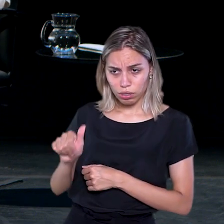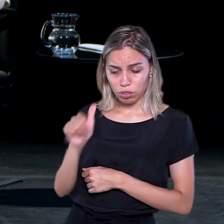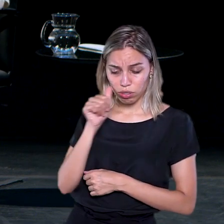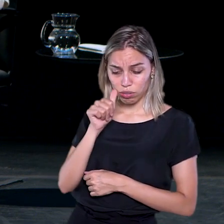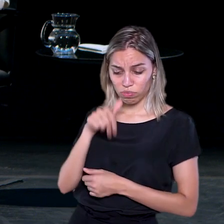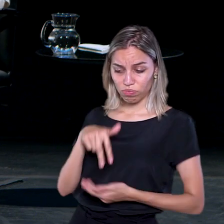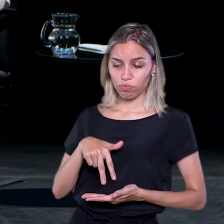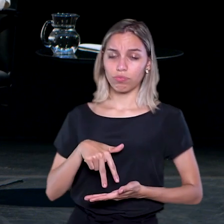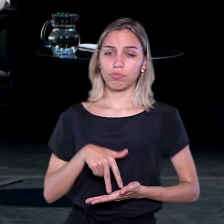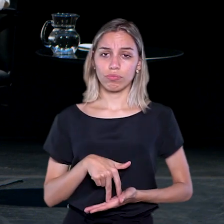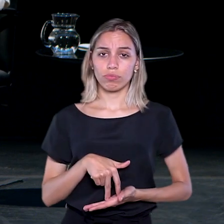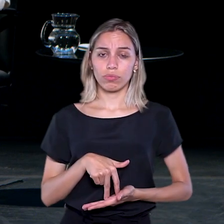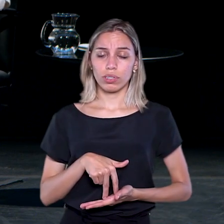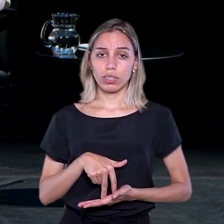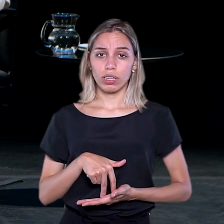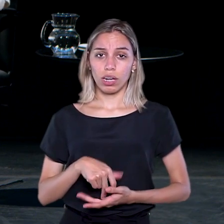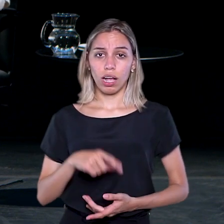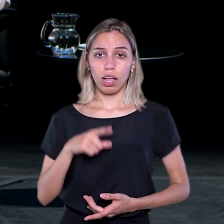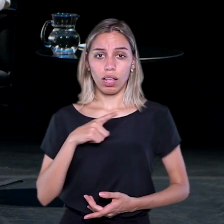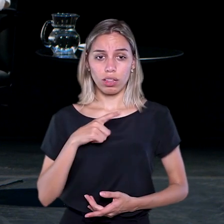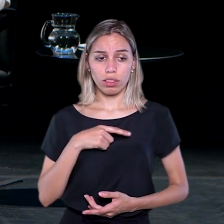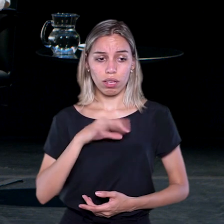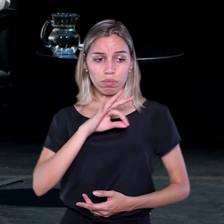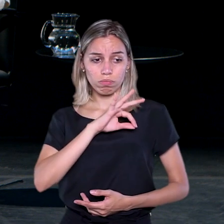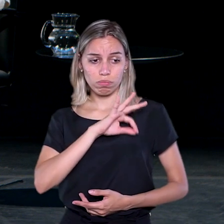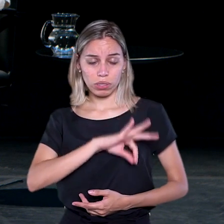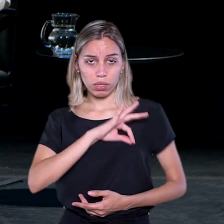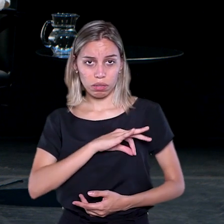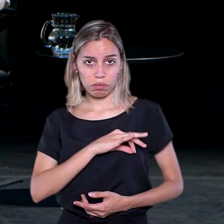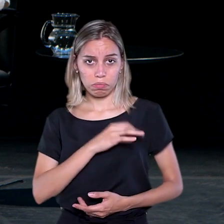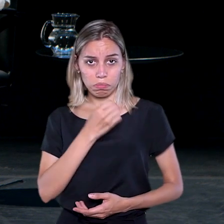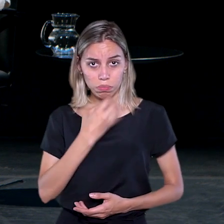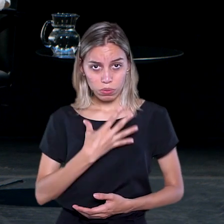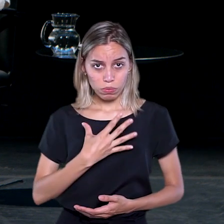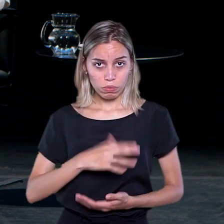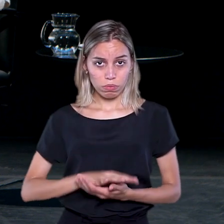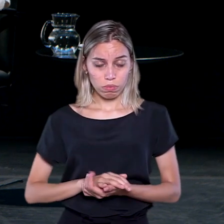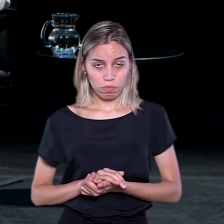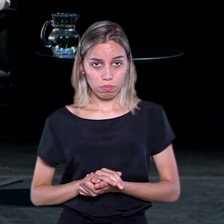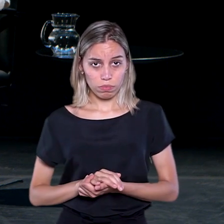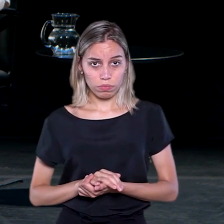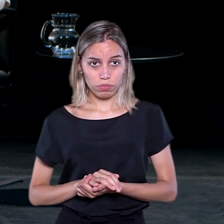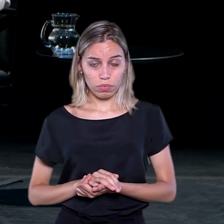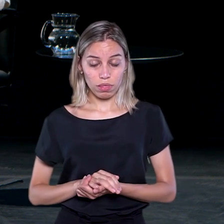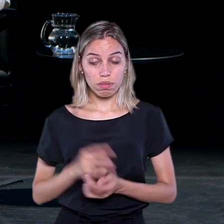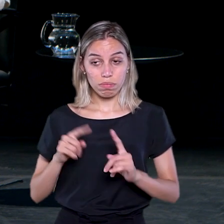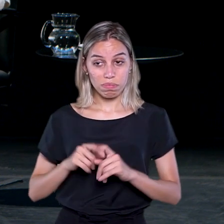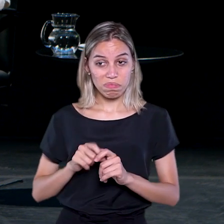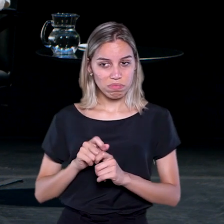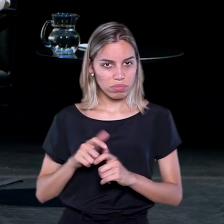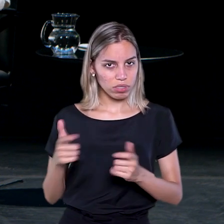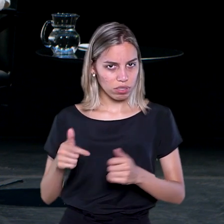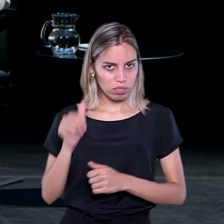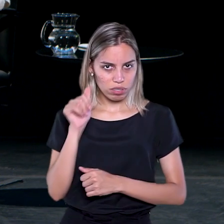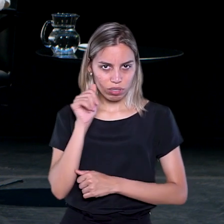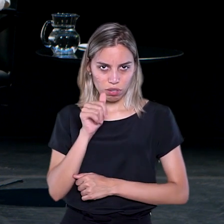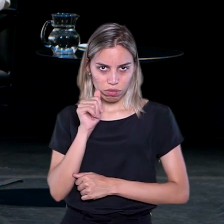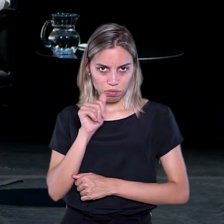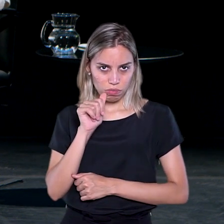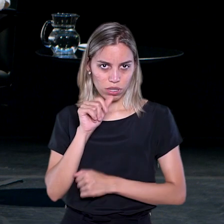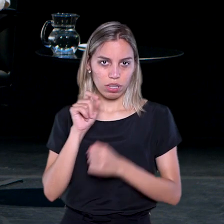são. Para terem o capital social e profissional que têm. Porque, muitas vezes, essas mulheres